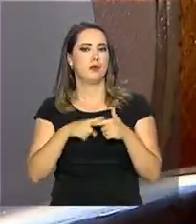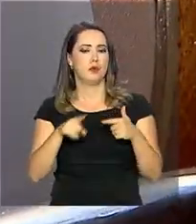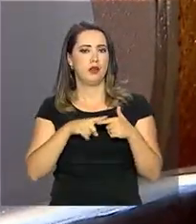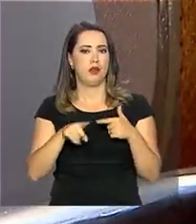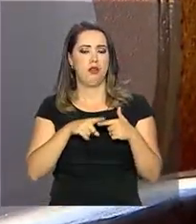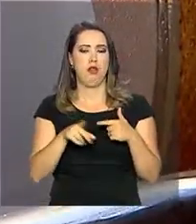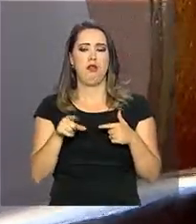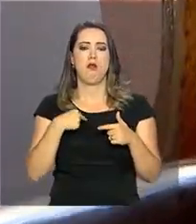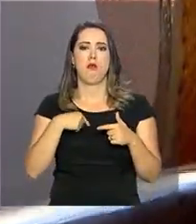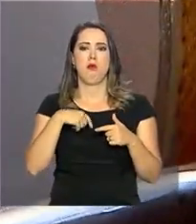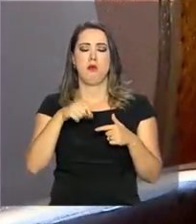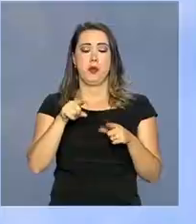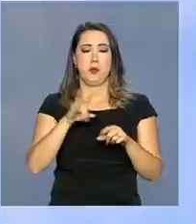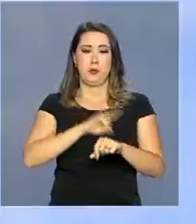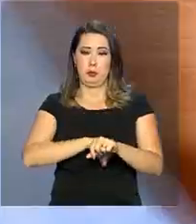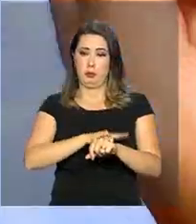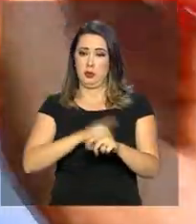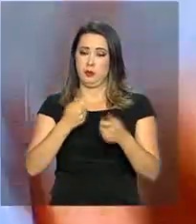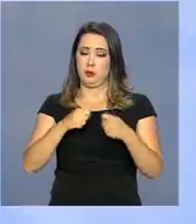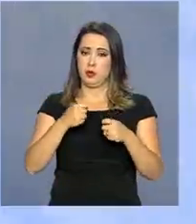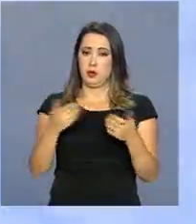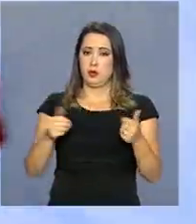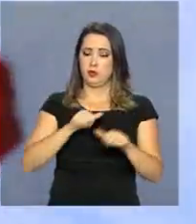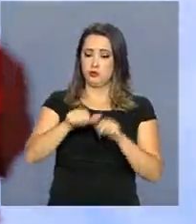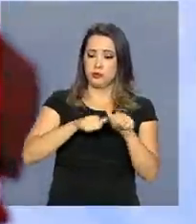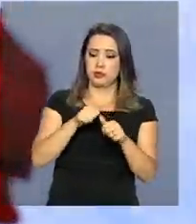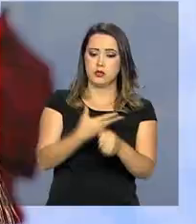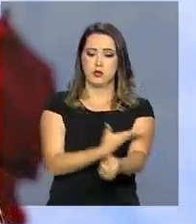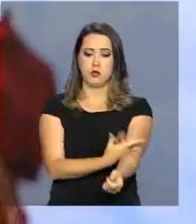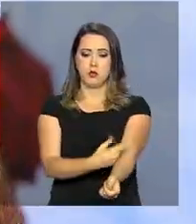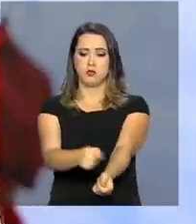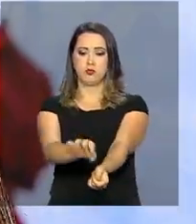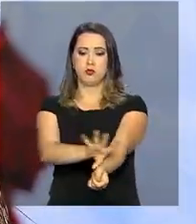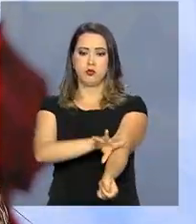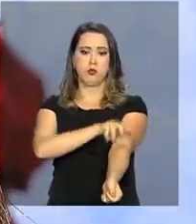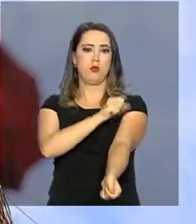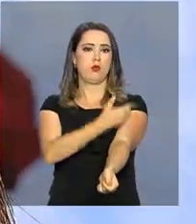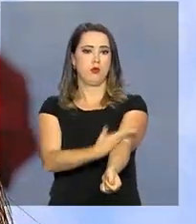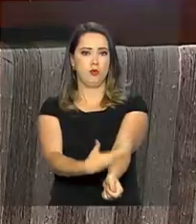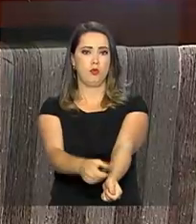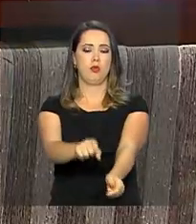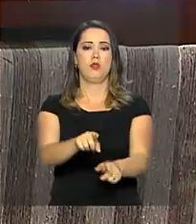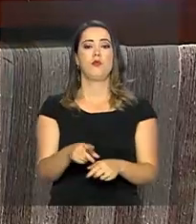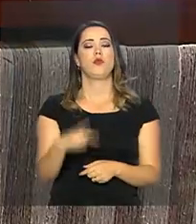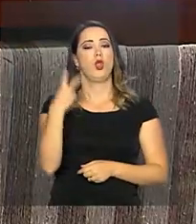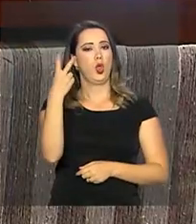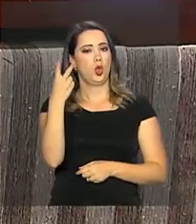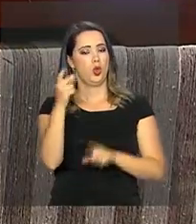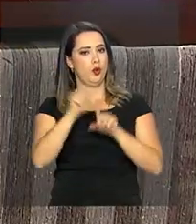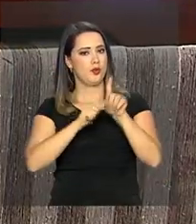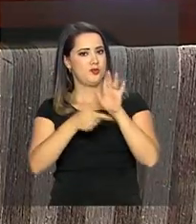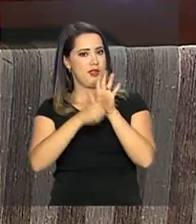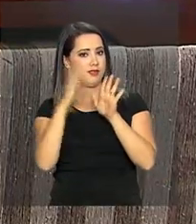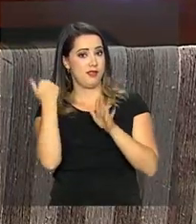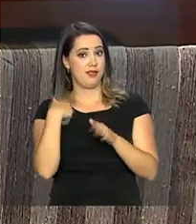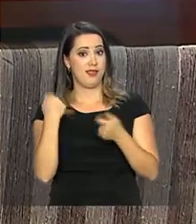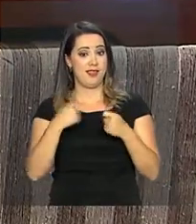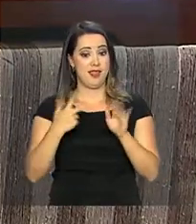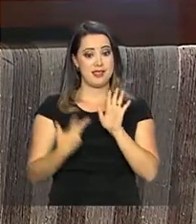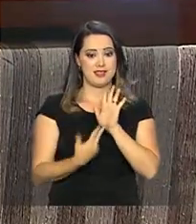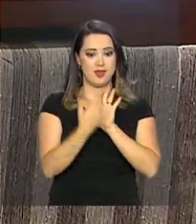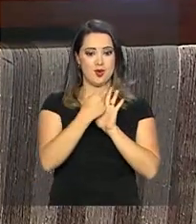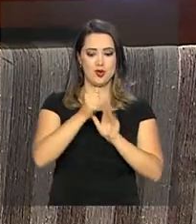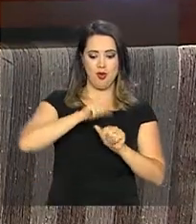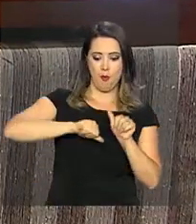de um transplante há dois meses ela ganhou o maior presente da irmã um novo rim e conta que esse